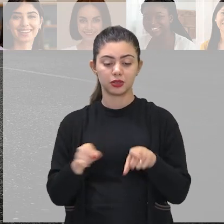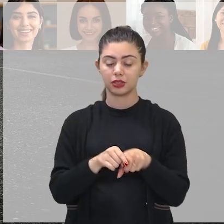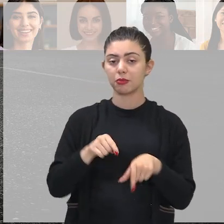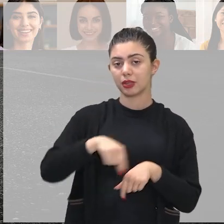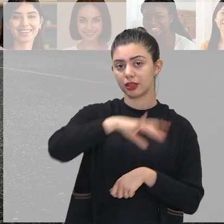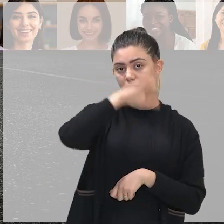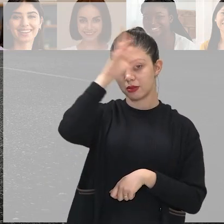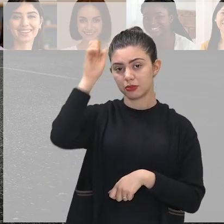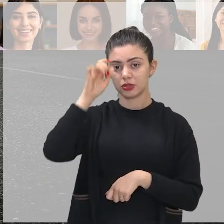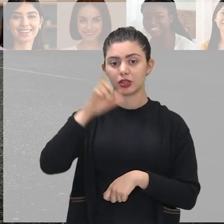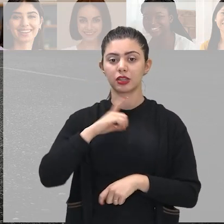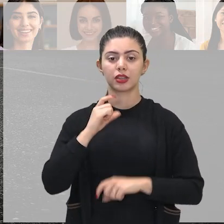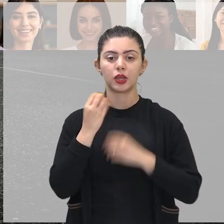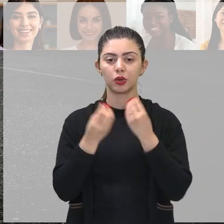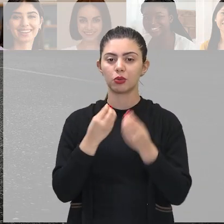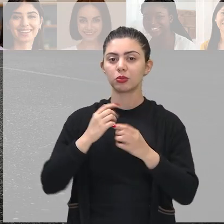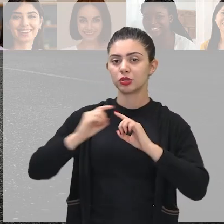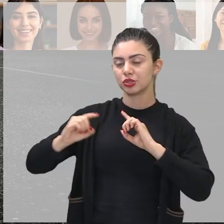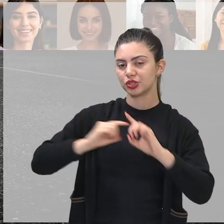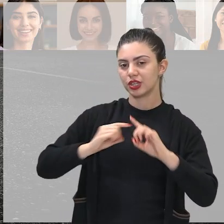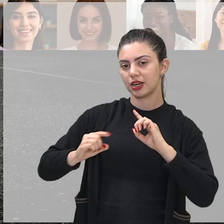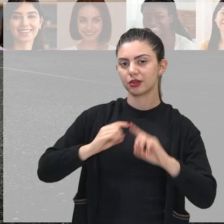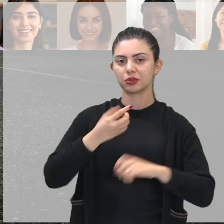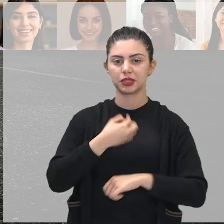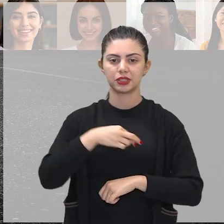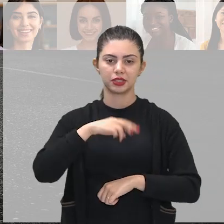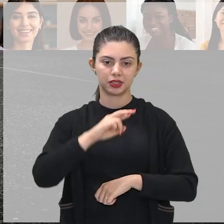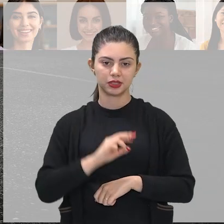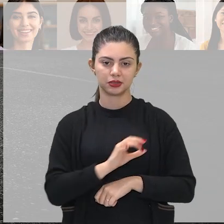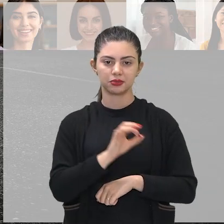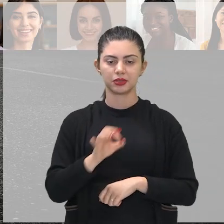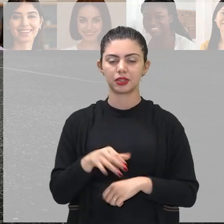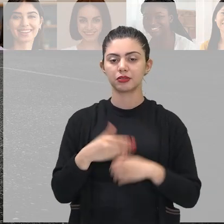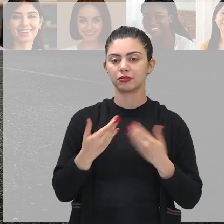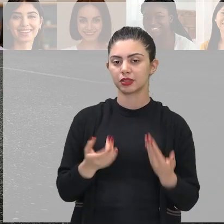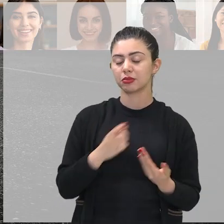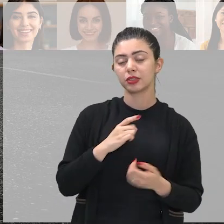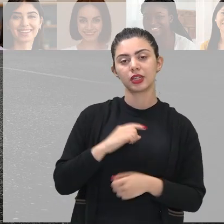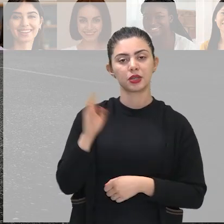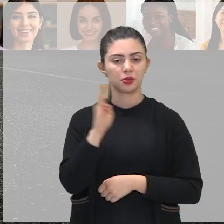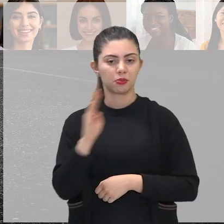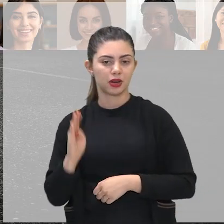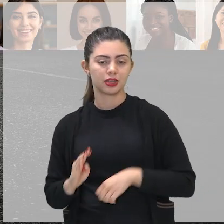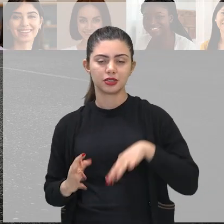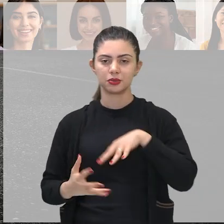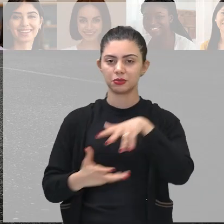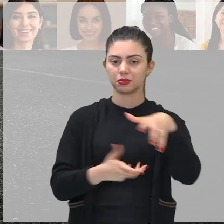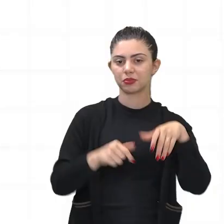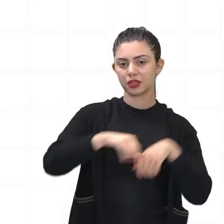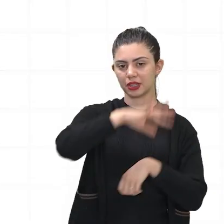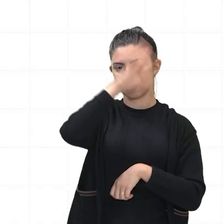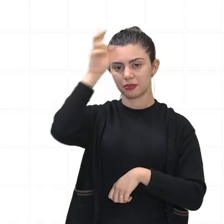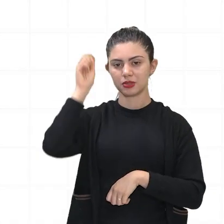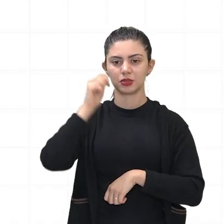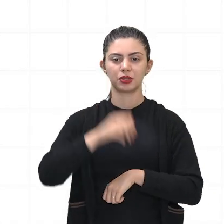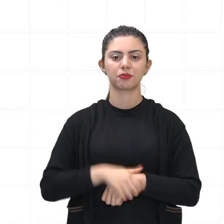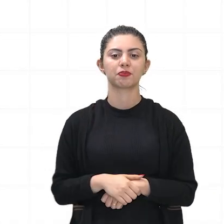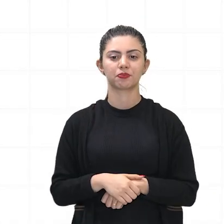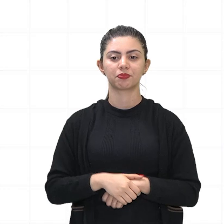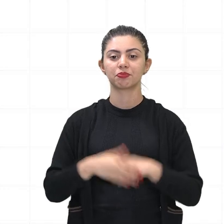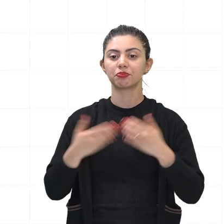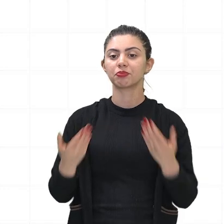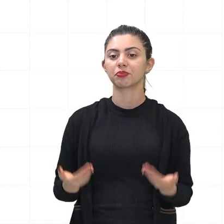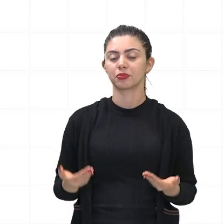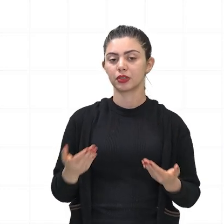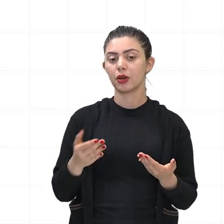que trabalham essa dimensão do diálogo interreligioso na nossa realidade, tanto brasileira quanto internacional e amazônica.